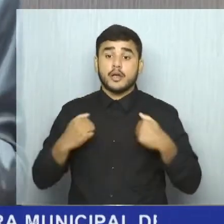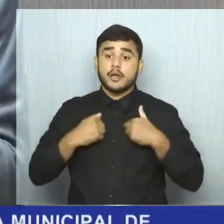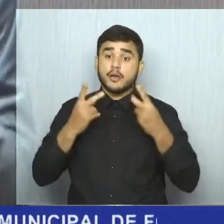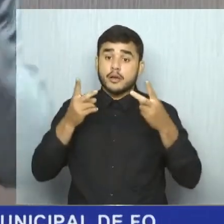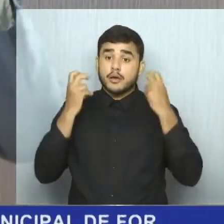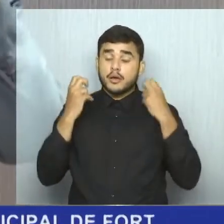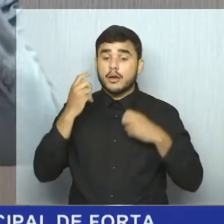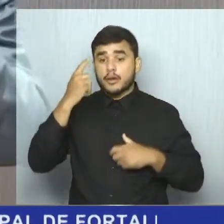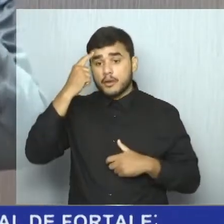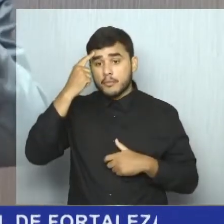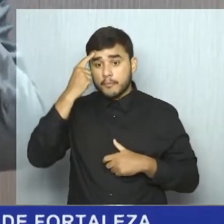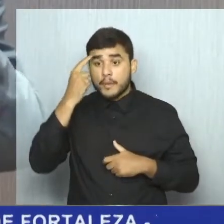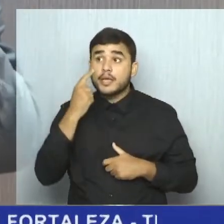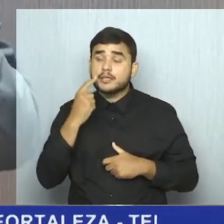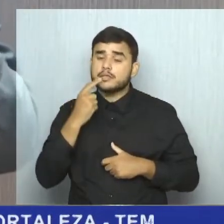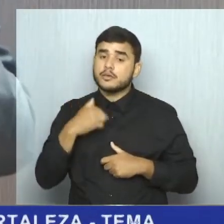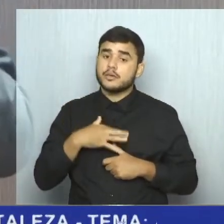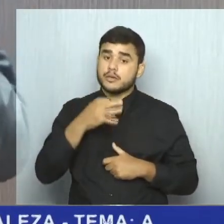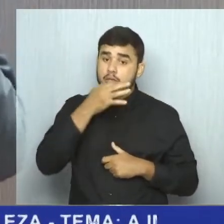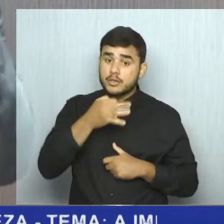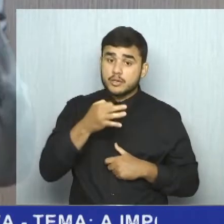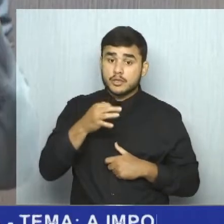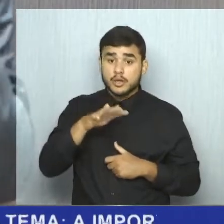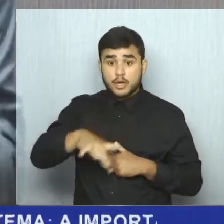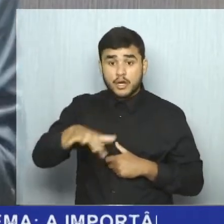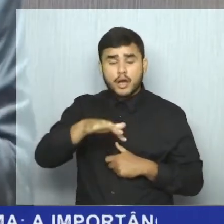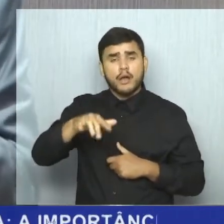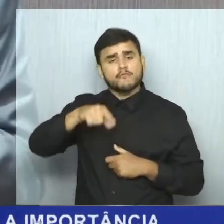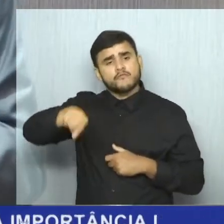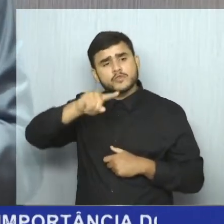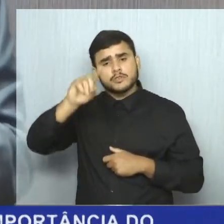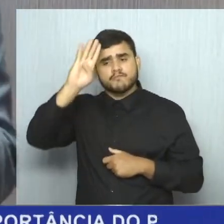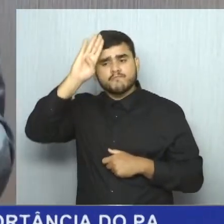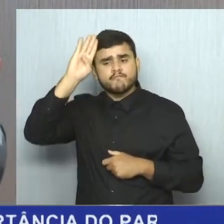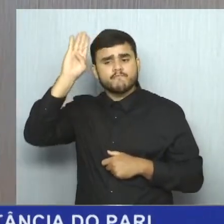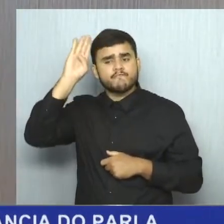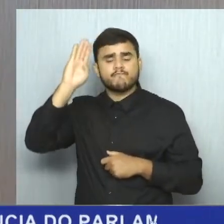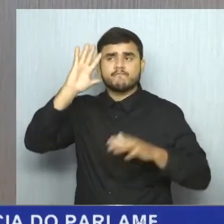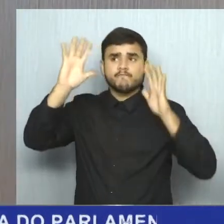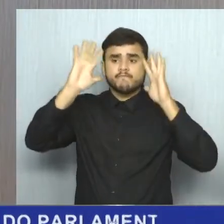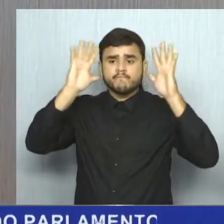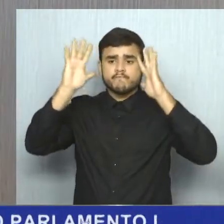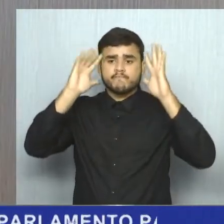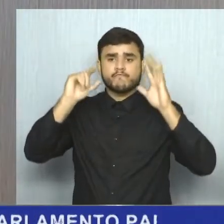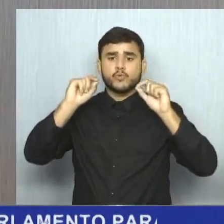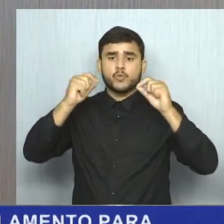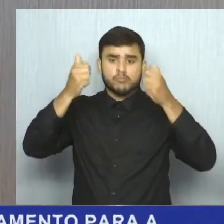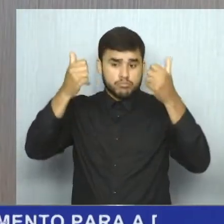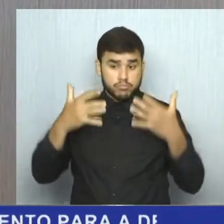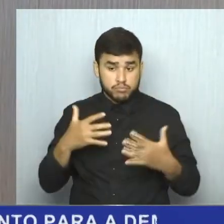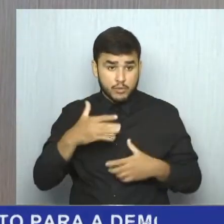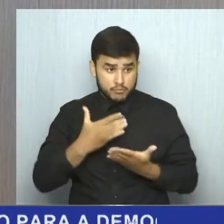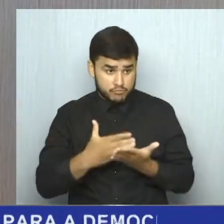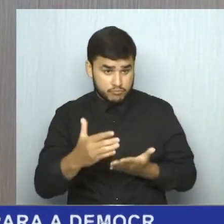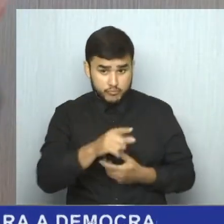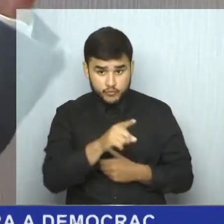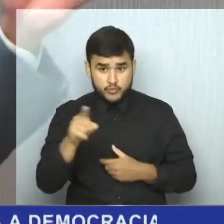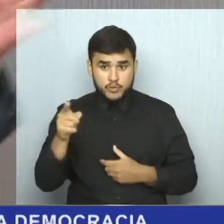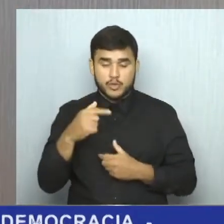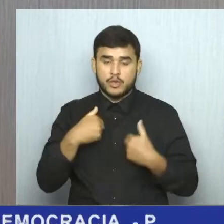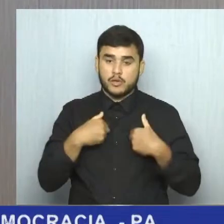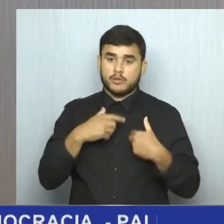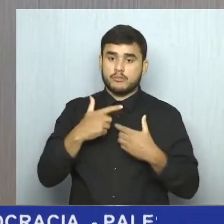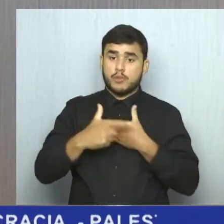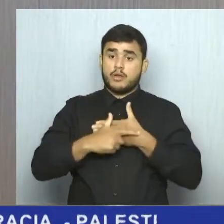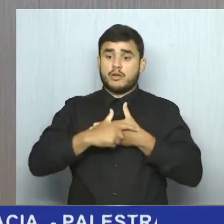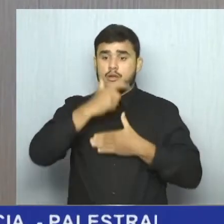precisa parar, pelo menos sob o ponto de vista acadêmico, para refletir sobre isso, cuja provocação eu quero deixar aqui. Meu papel como professor